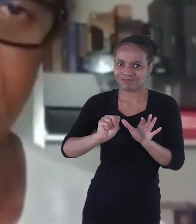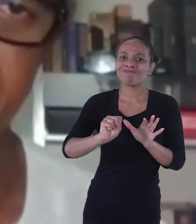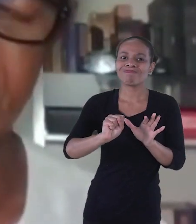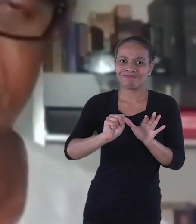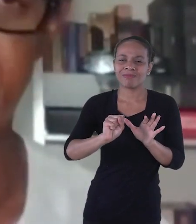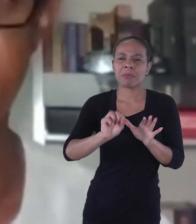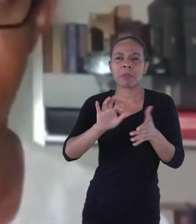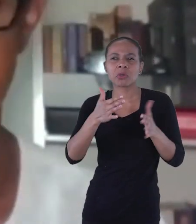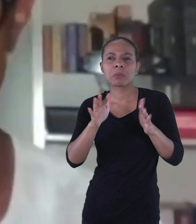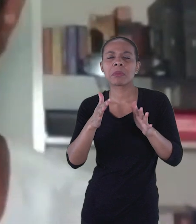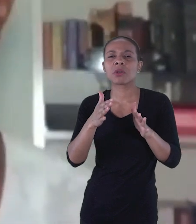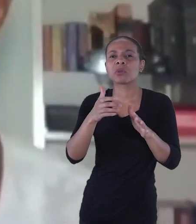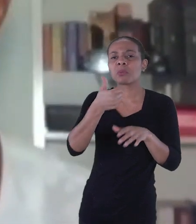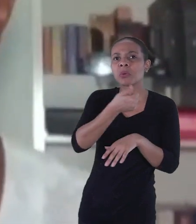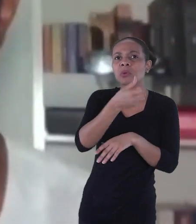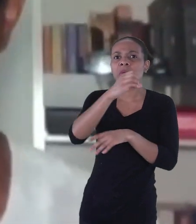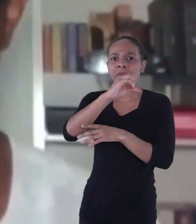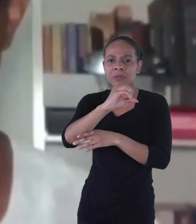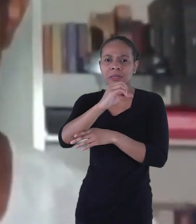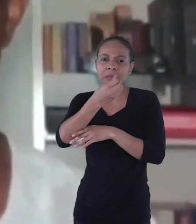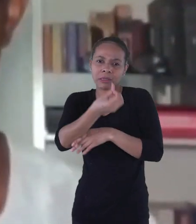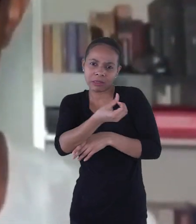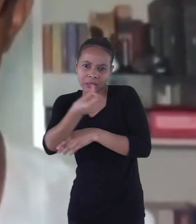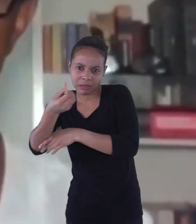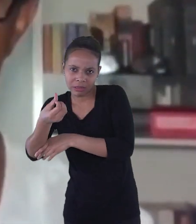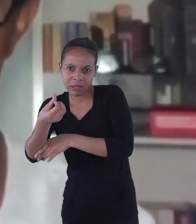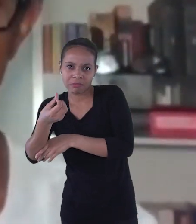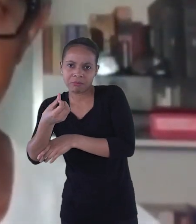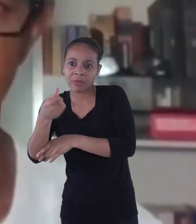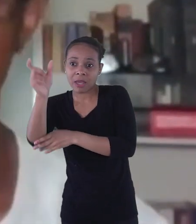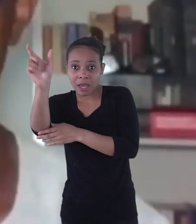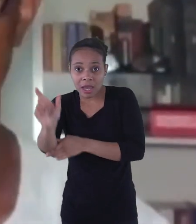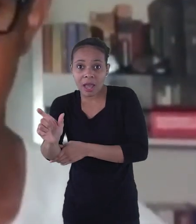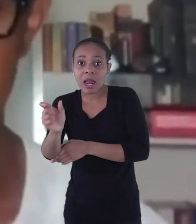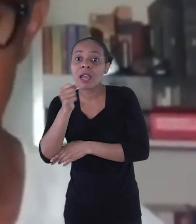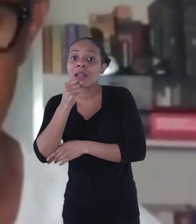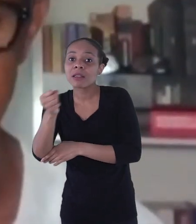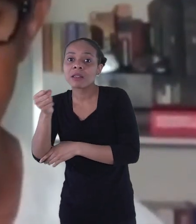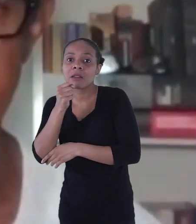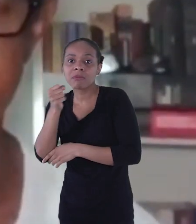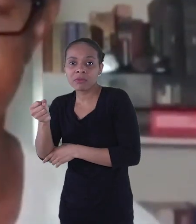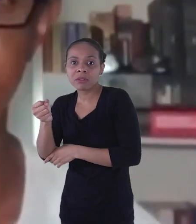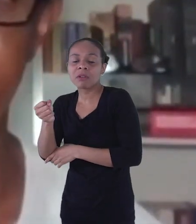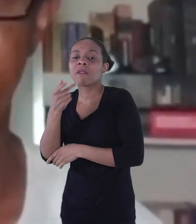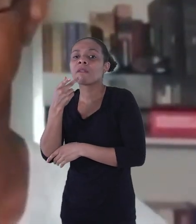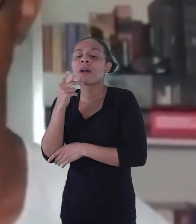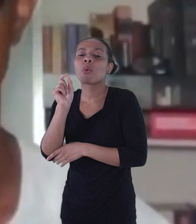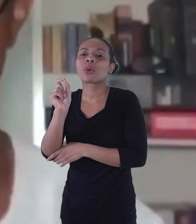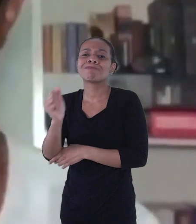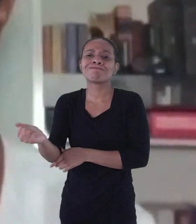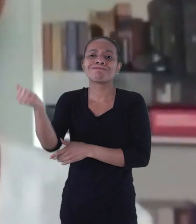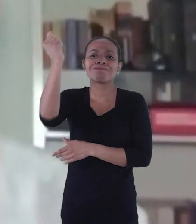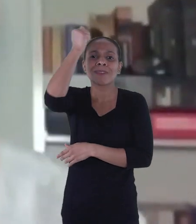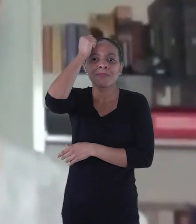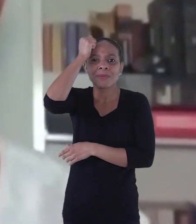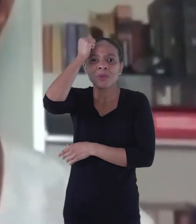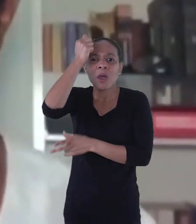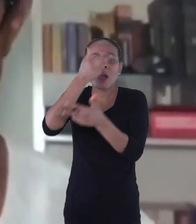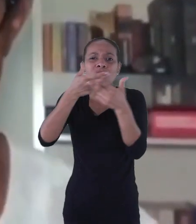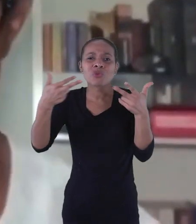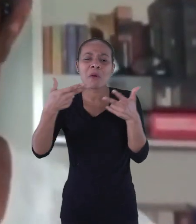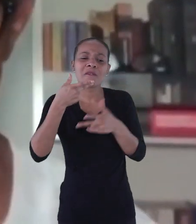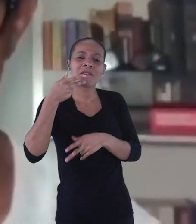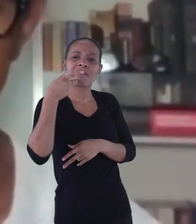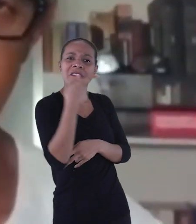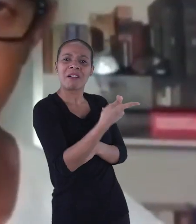novembro e dezembro, ela dá uma entrevista para a Folha de São Paulo, dizendo como ela estava arrependida das coisas que ela tinha falado para o